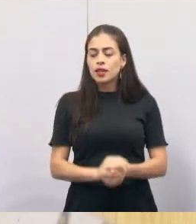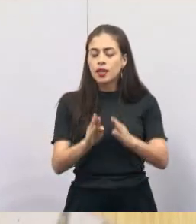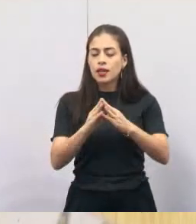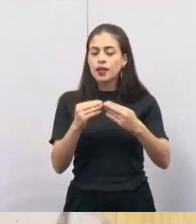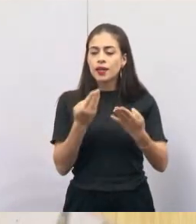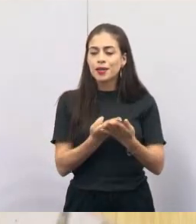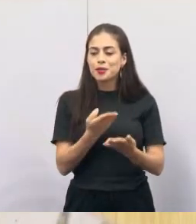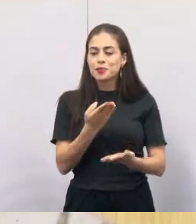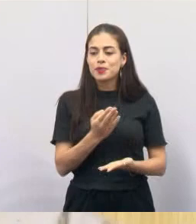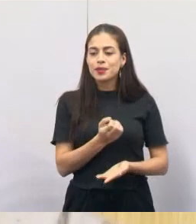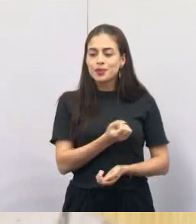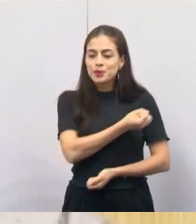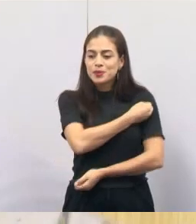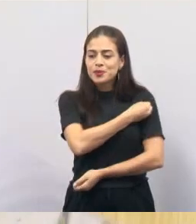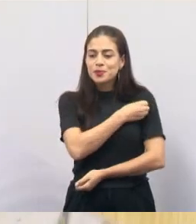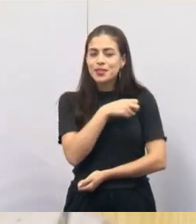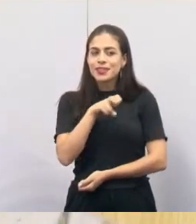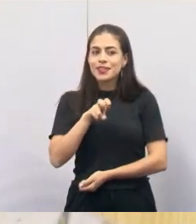Requerimento